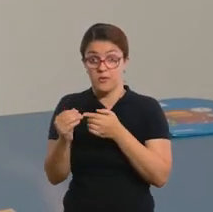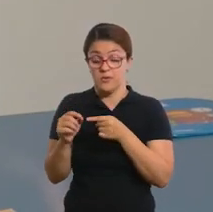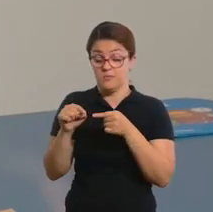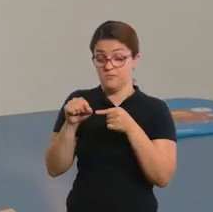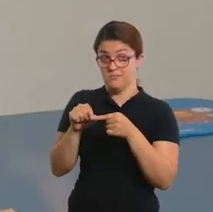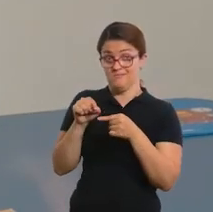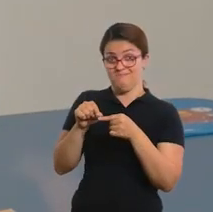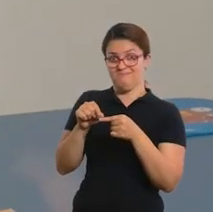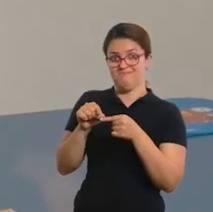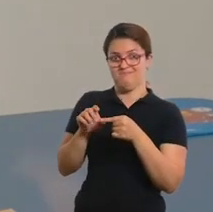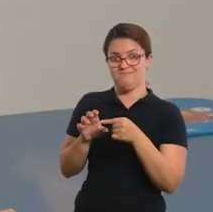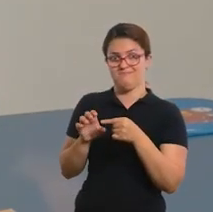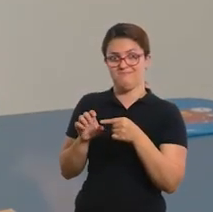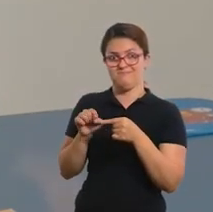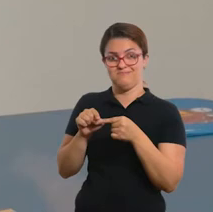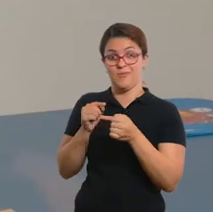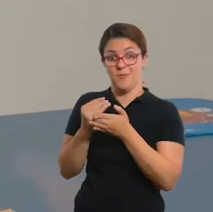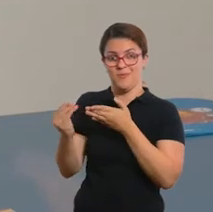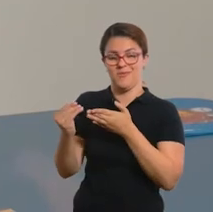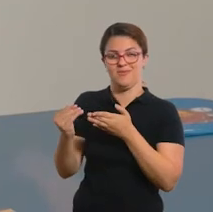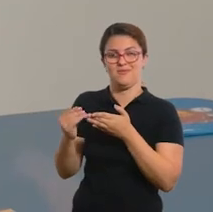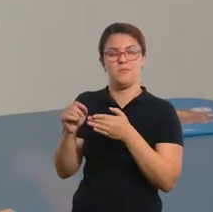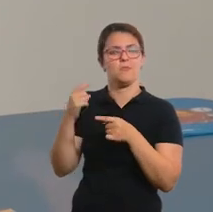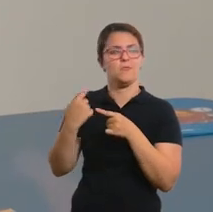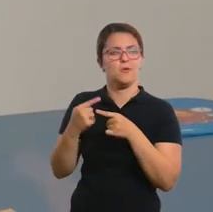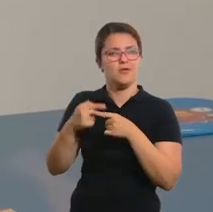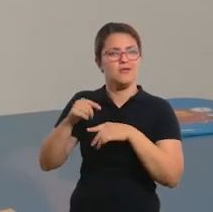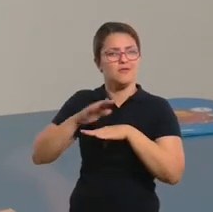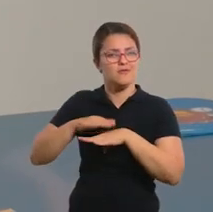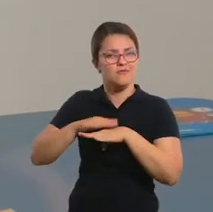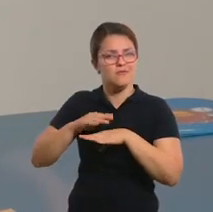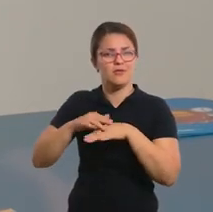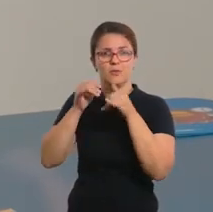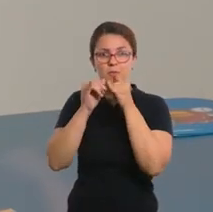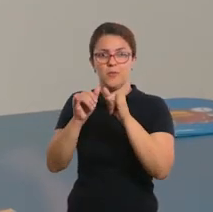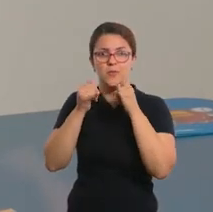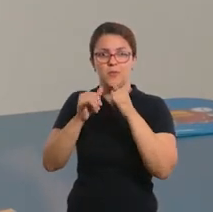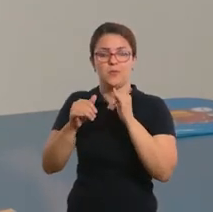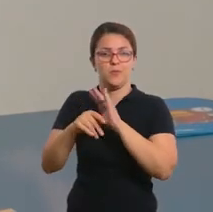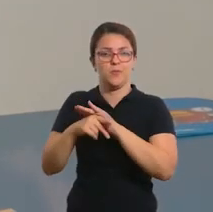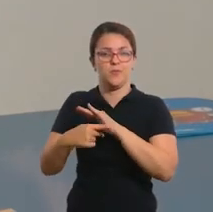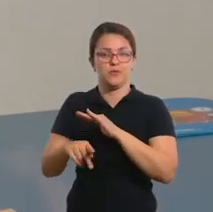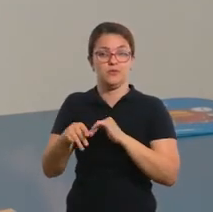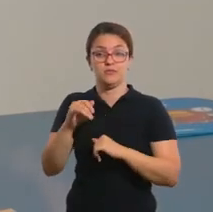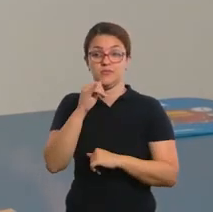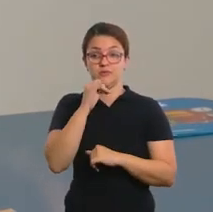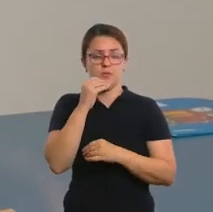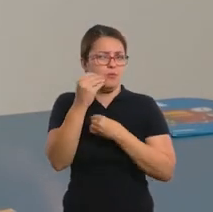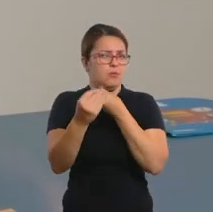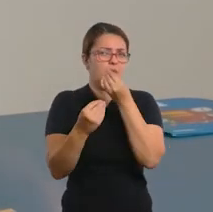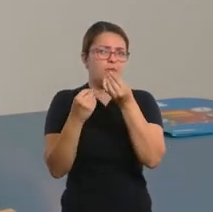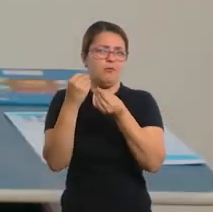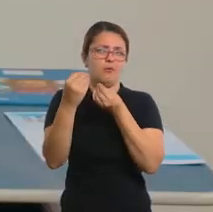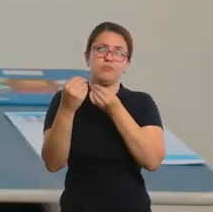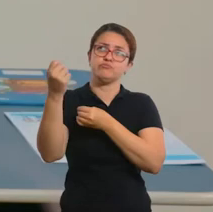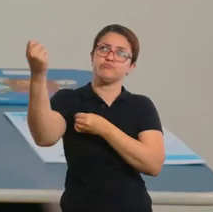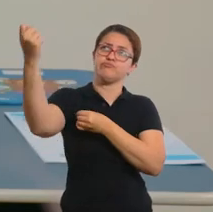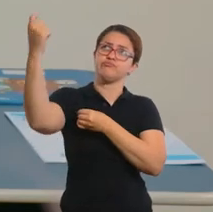outro ser vivo para sobreviver. Eles produzem a própria energia. Como? Mediante